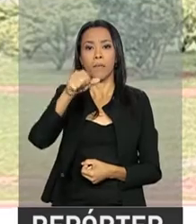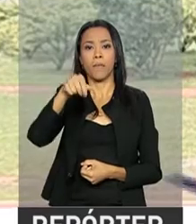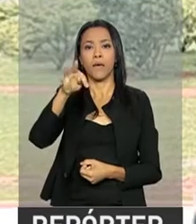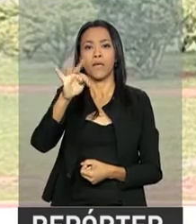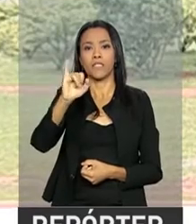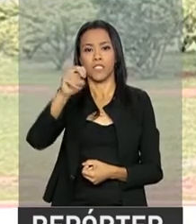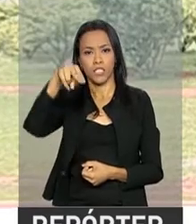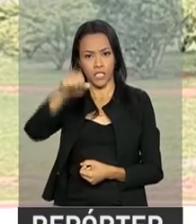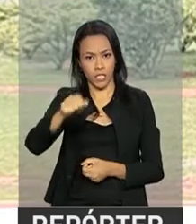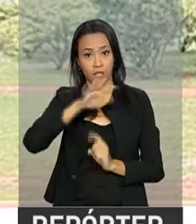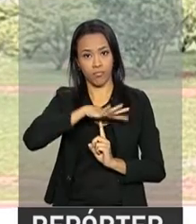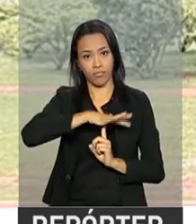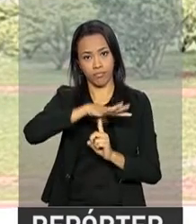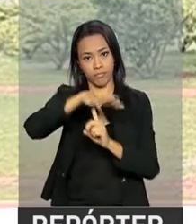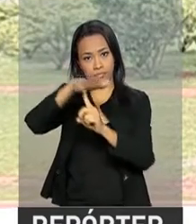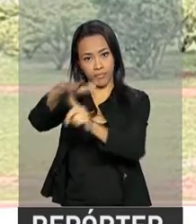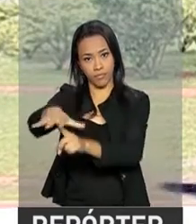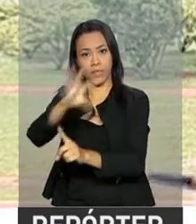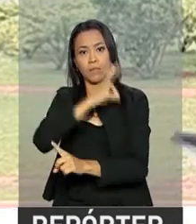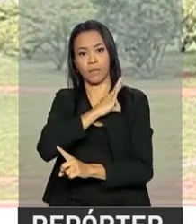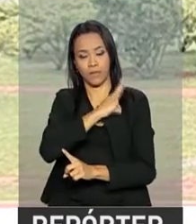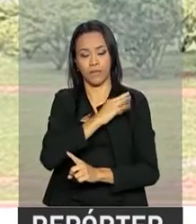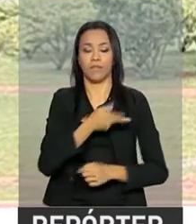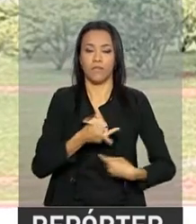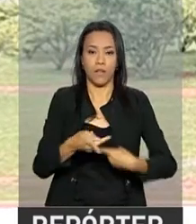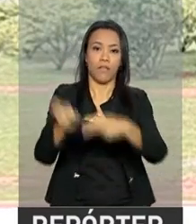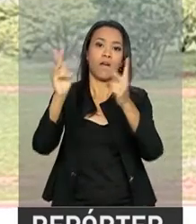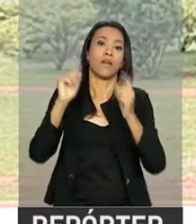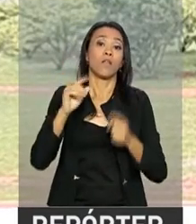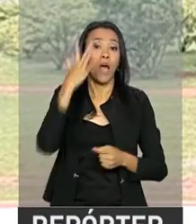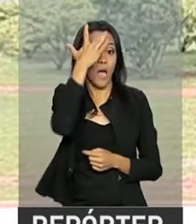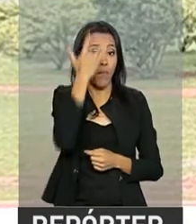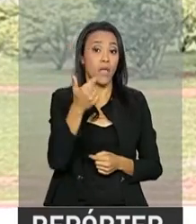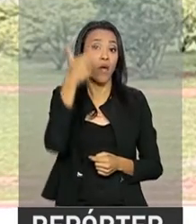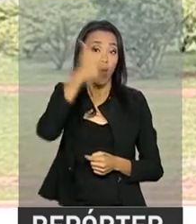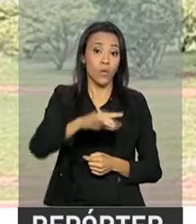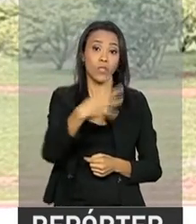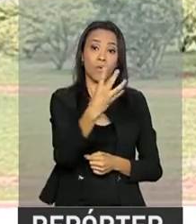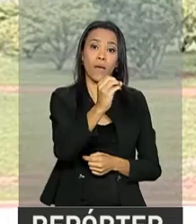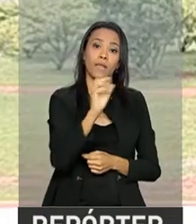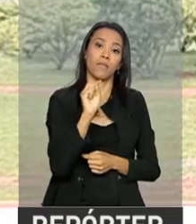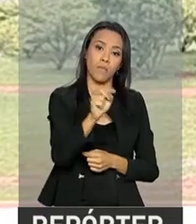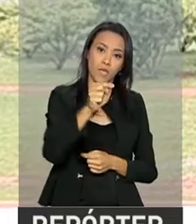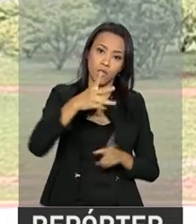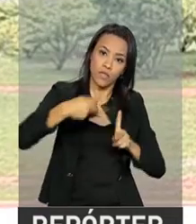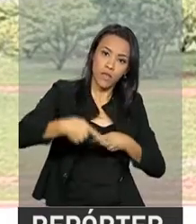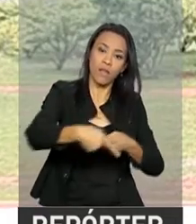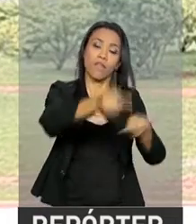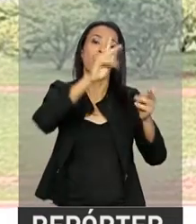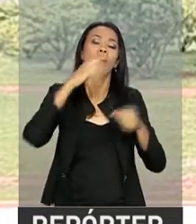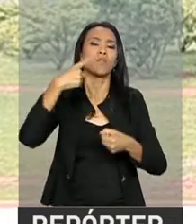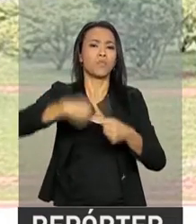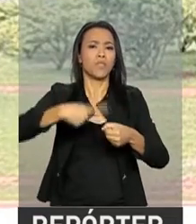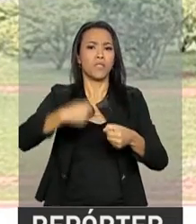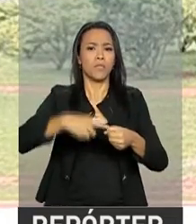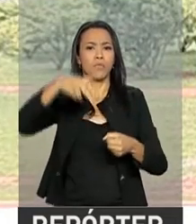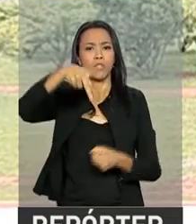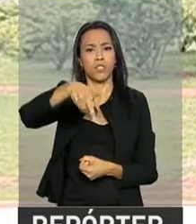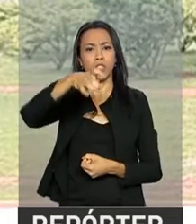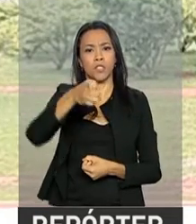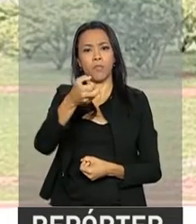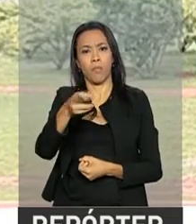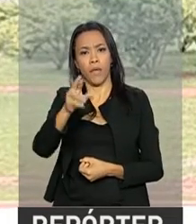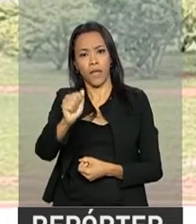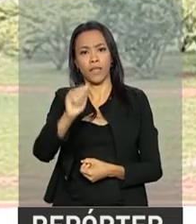isso em um helicóptero da Polícia Civil. E amanhã, outras 40 mil doses serão enviadas para o município de Pedra Azul, também